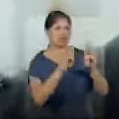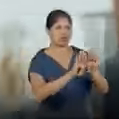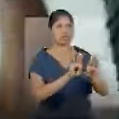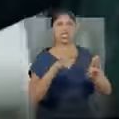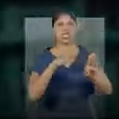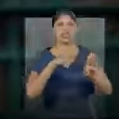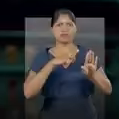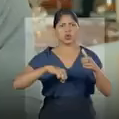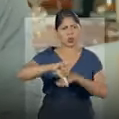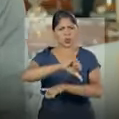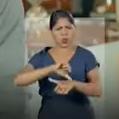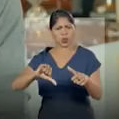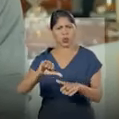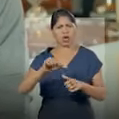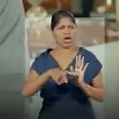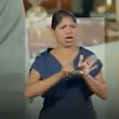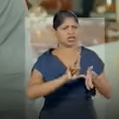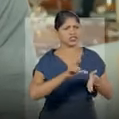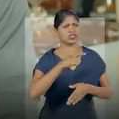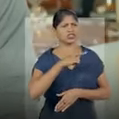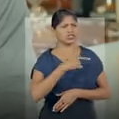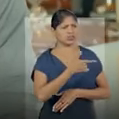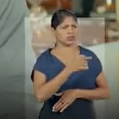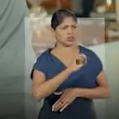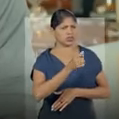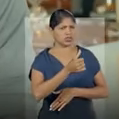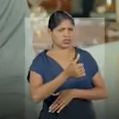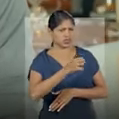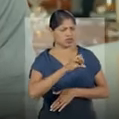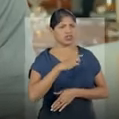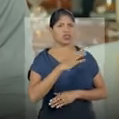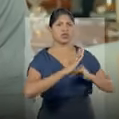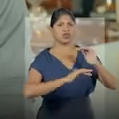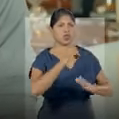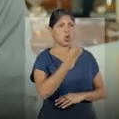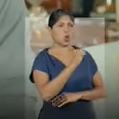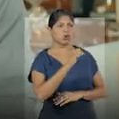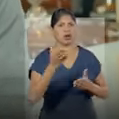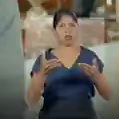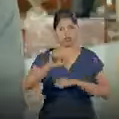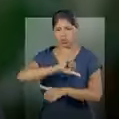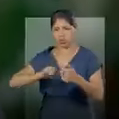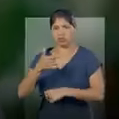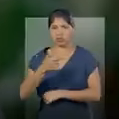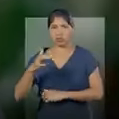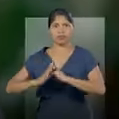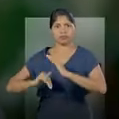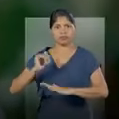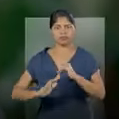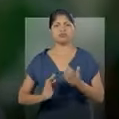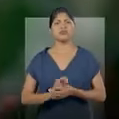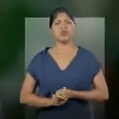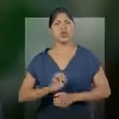um movimento inverso. Nós tínhamos em 2019 8, 9 funcionários e passamos para 22 funcionários. O estado passou